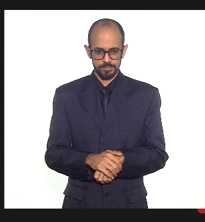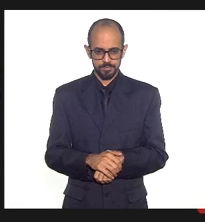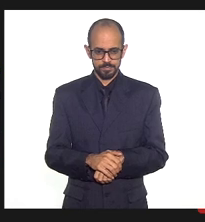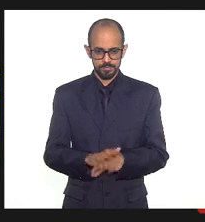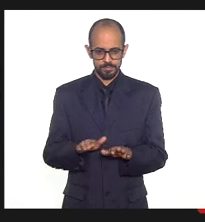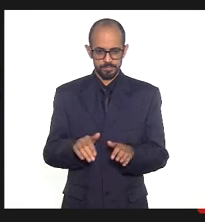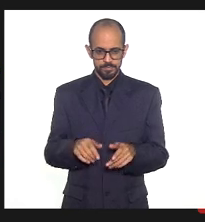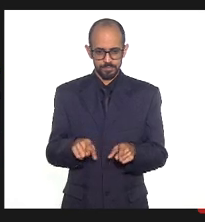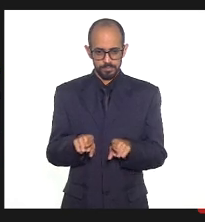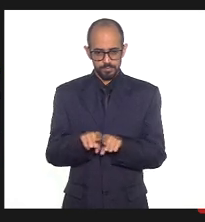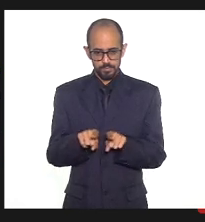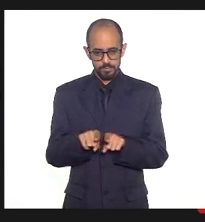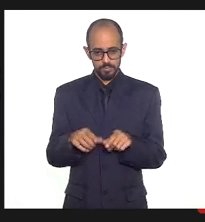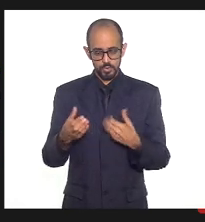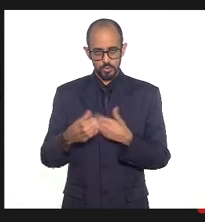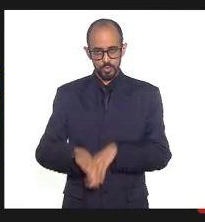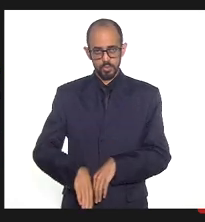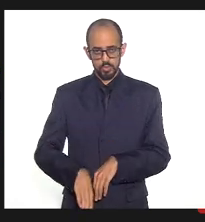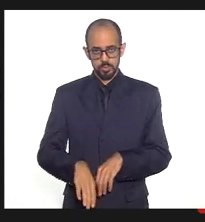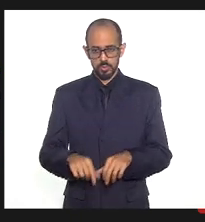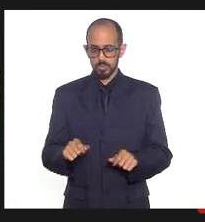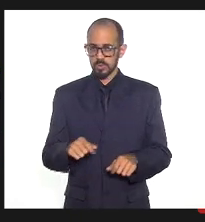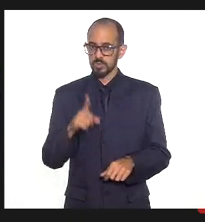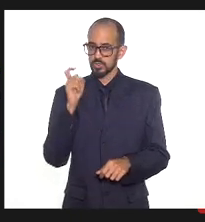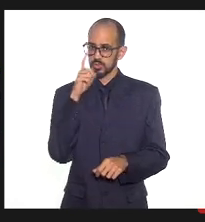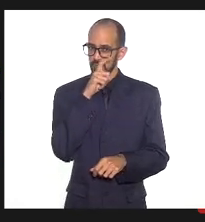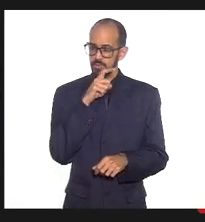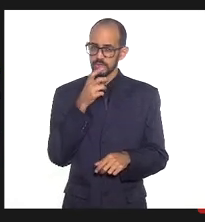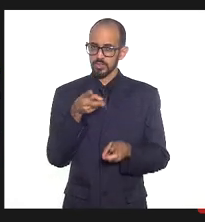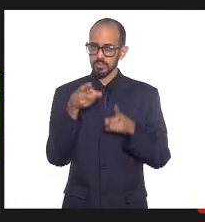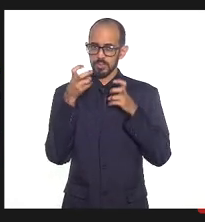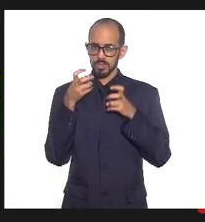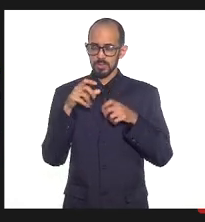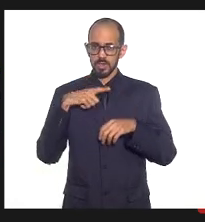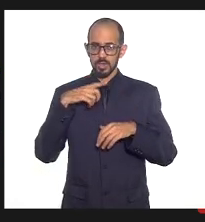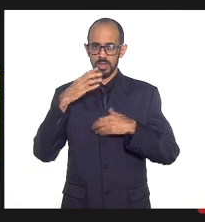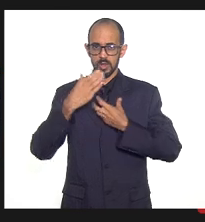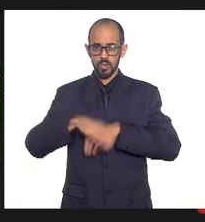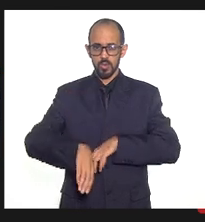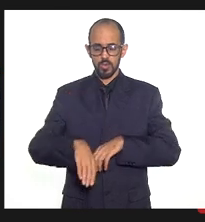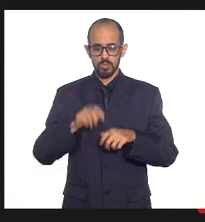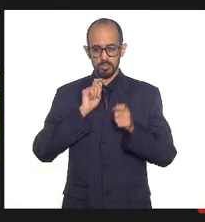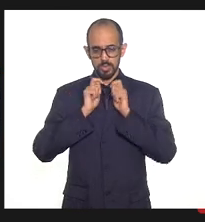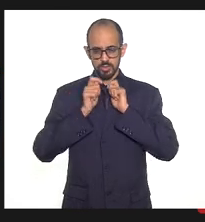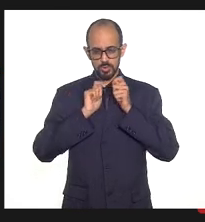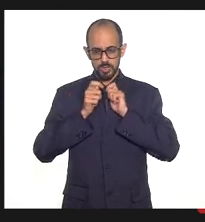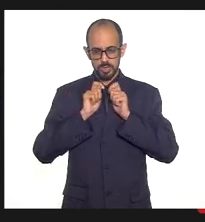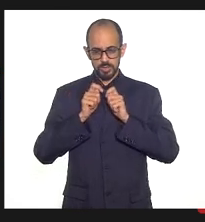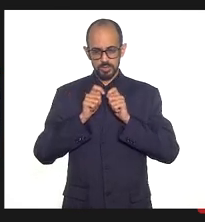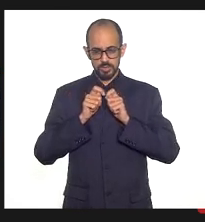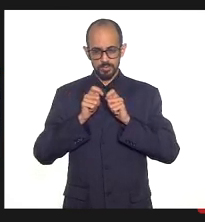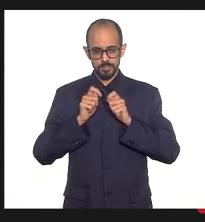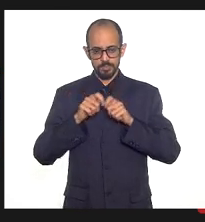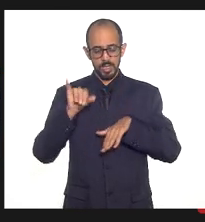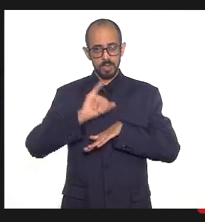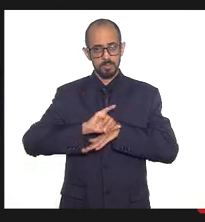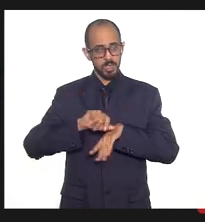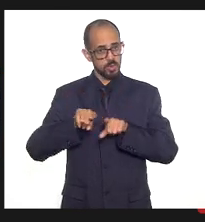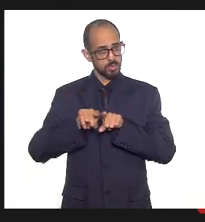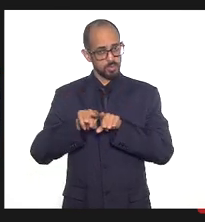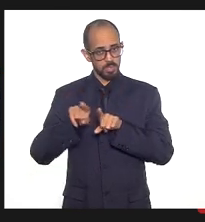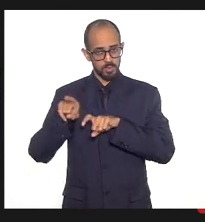e o concurso público, a gente vê raramente um concurso público para jornalistas, tanto na capital como no